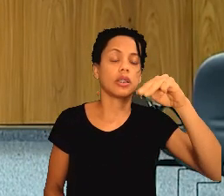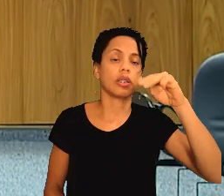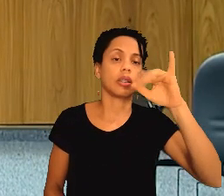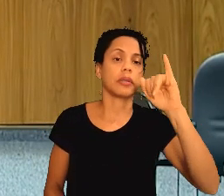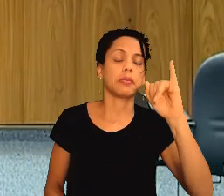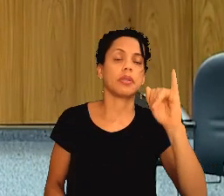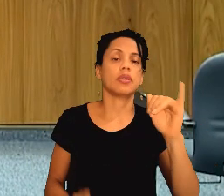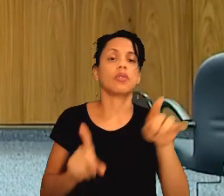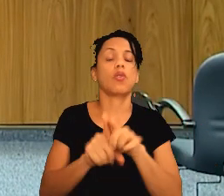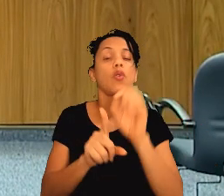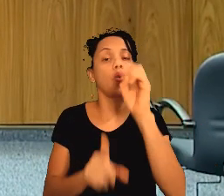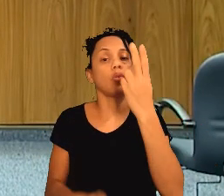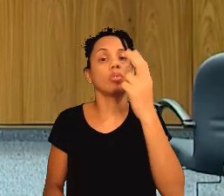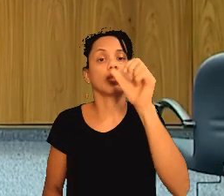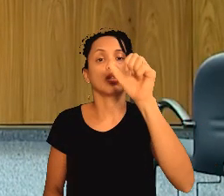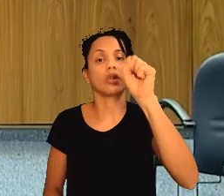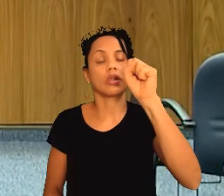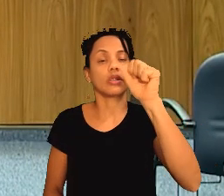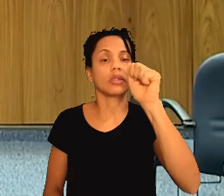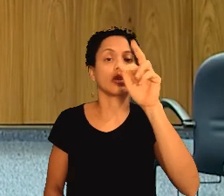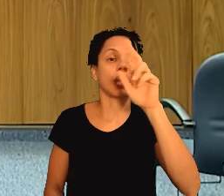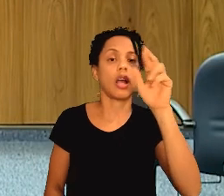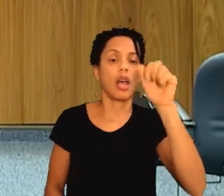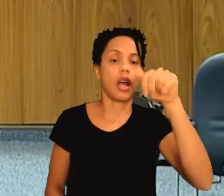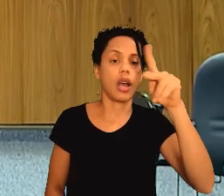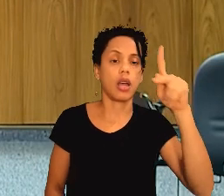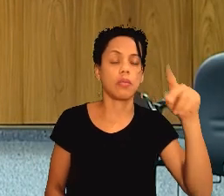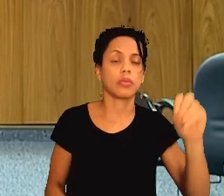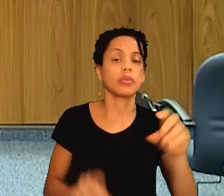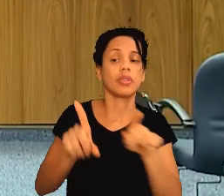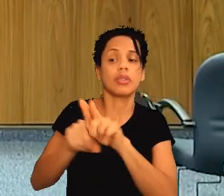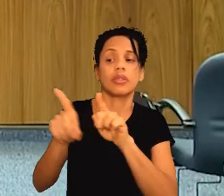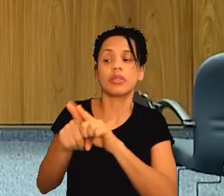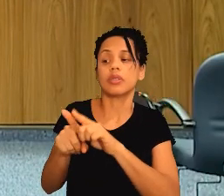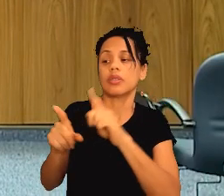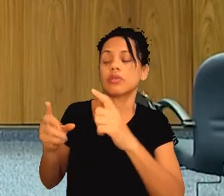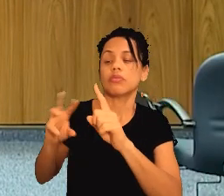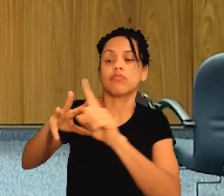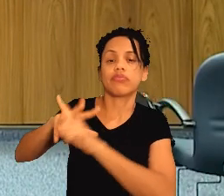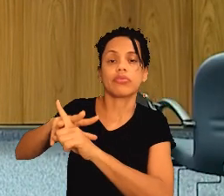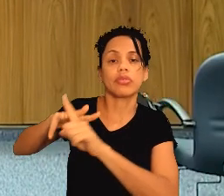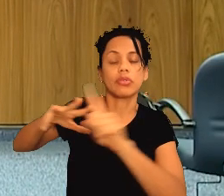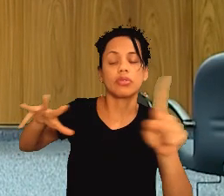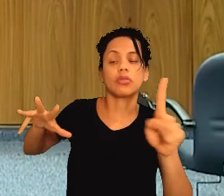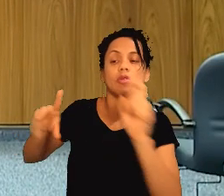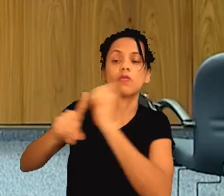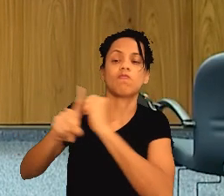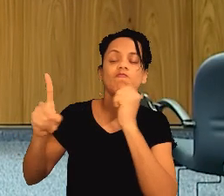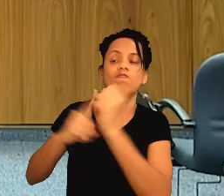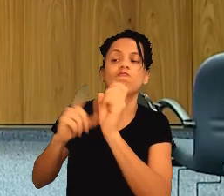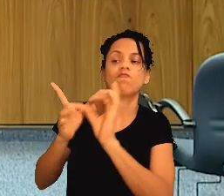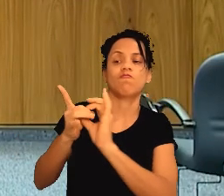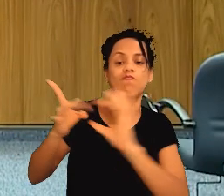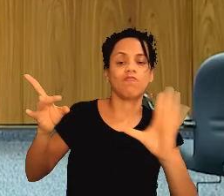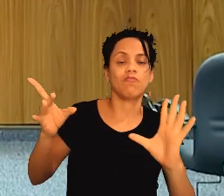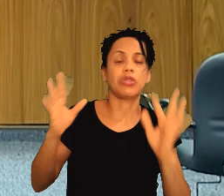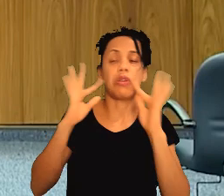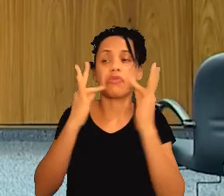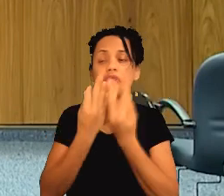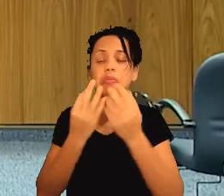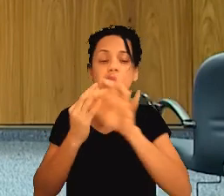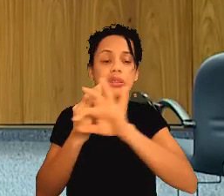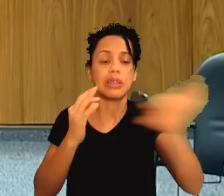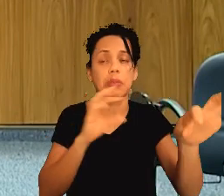momento em que eles identificam, na sua história e na sua memória, como de desagregação social completa, em que os parentes